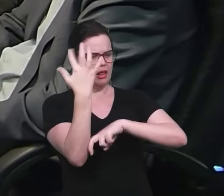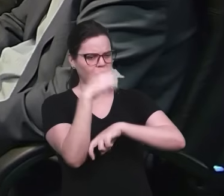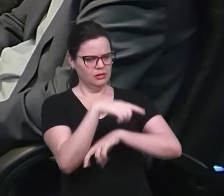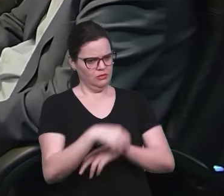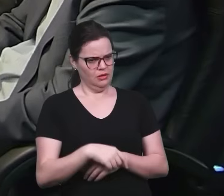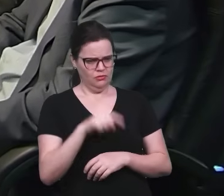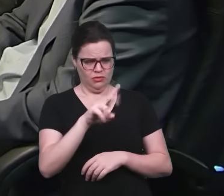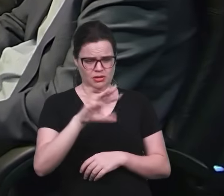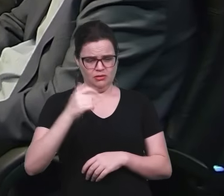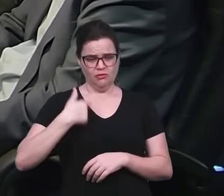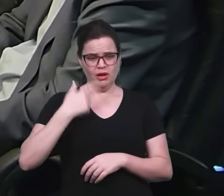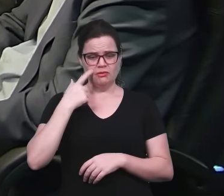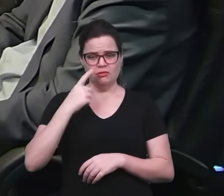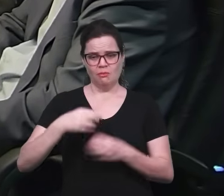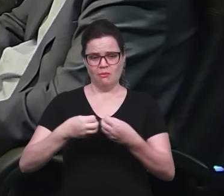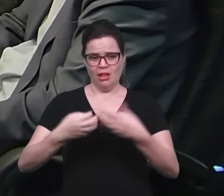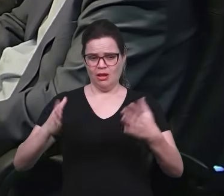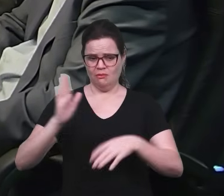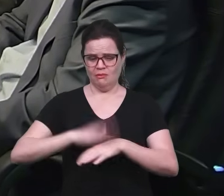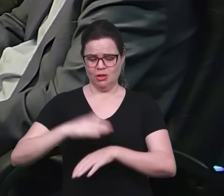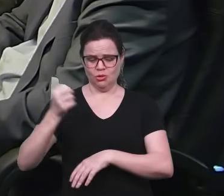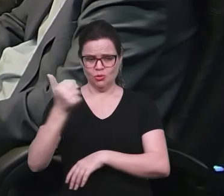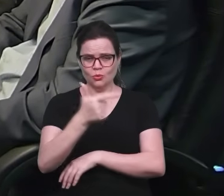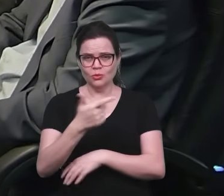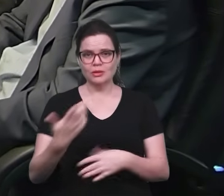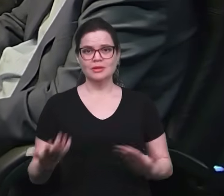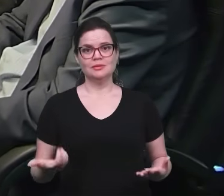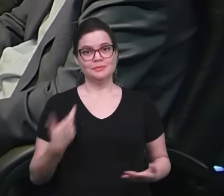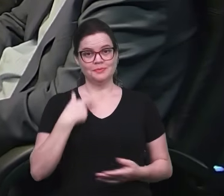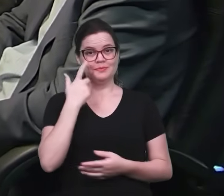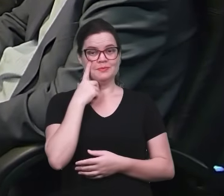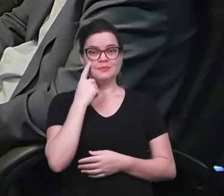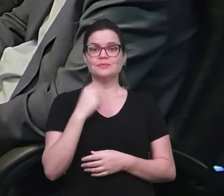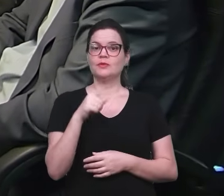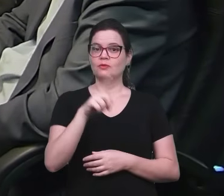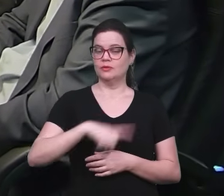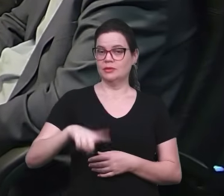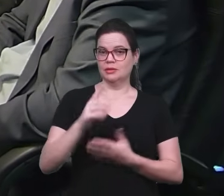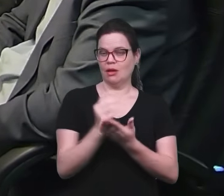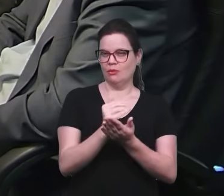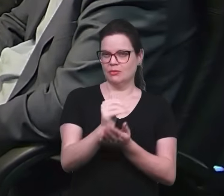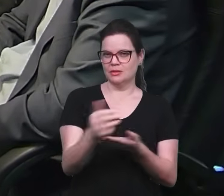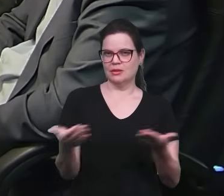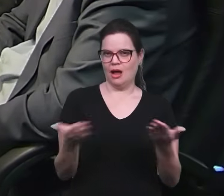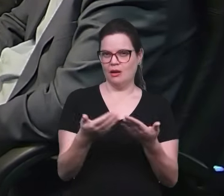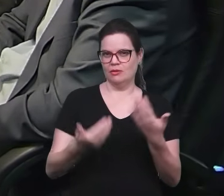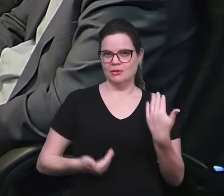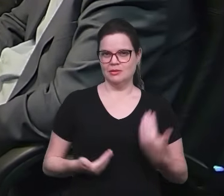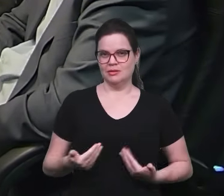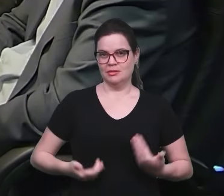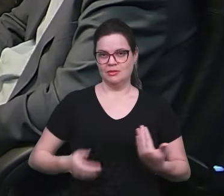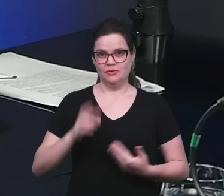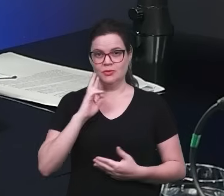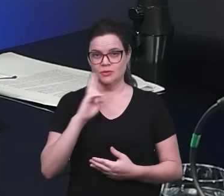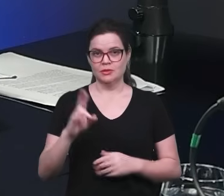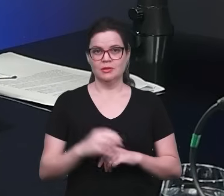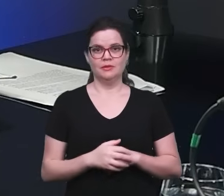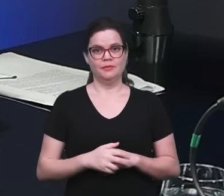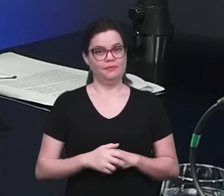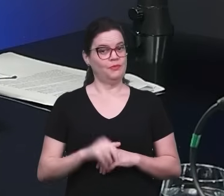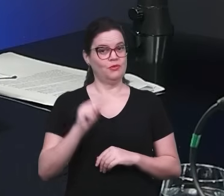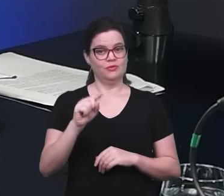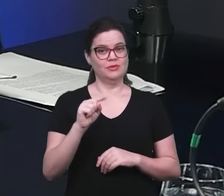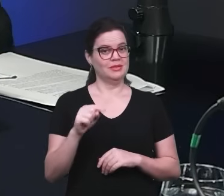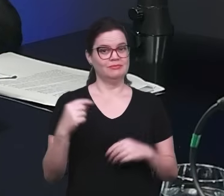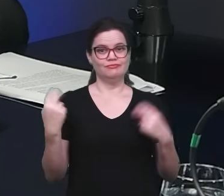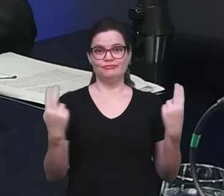chegando, né, para aqueles que estão iniciando a caminhada, você não faz